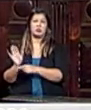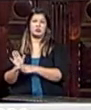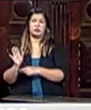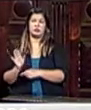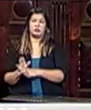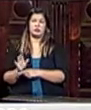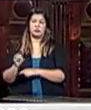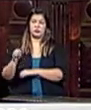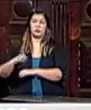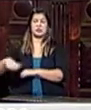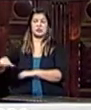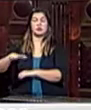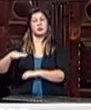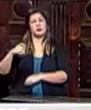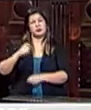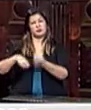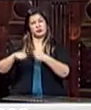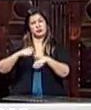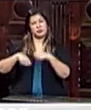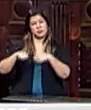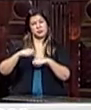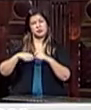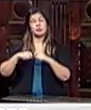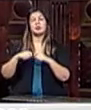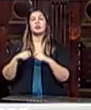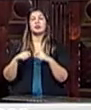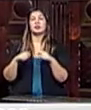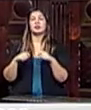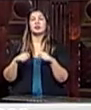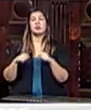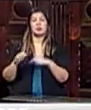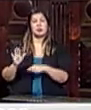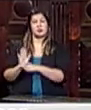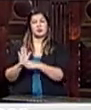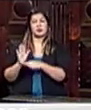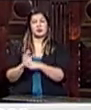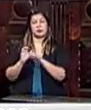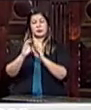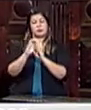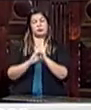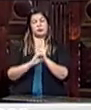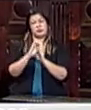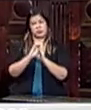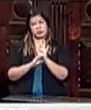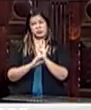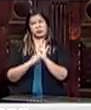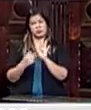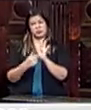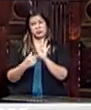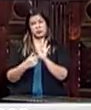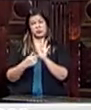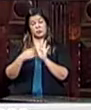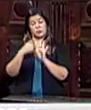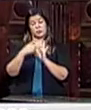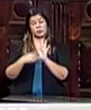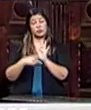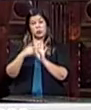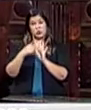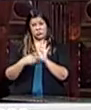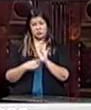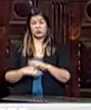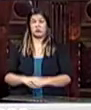os setores da economia que estavam protegidos pela Constituição, através dos monopólios.